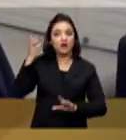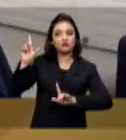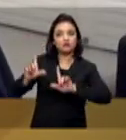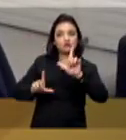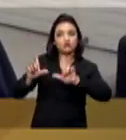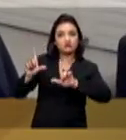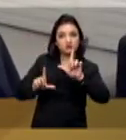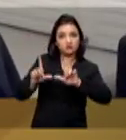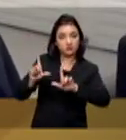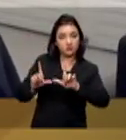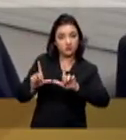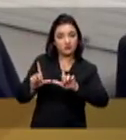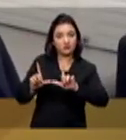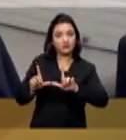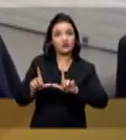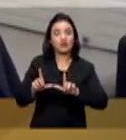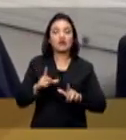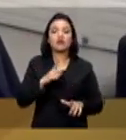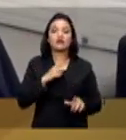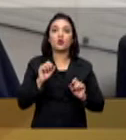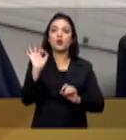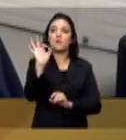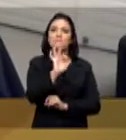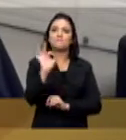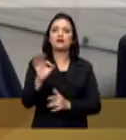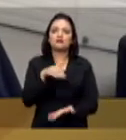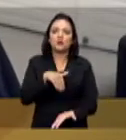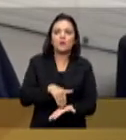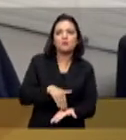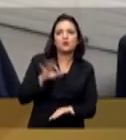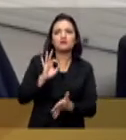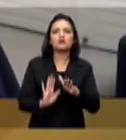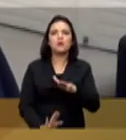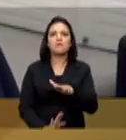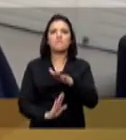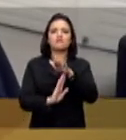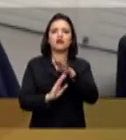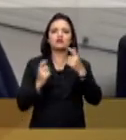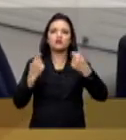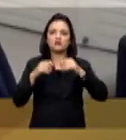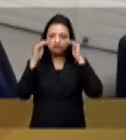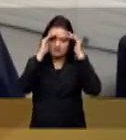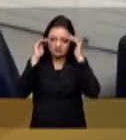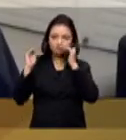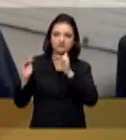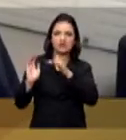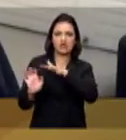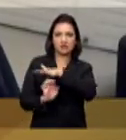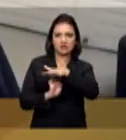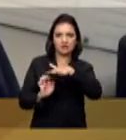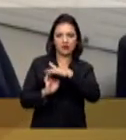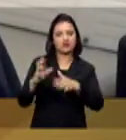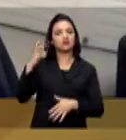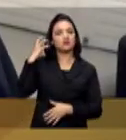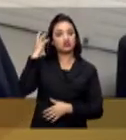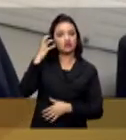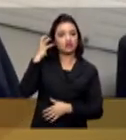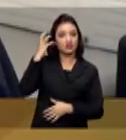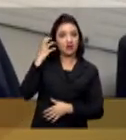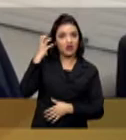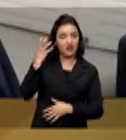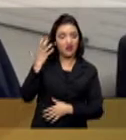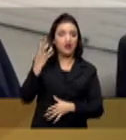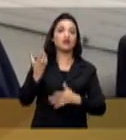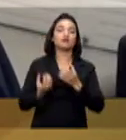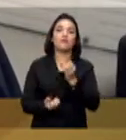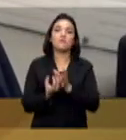comercial, que fixa percentuais mínimos e máximos a serem observados pelas emissoras de rádio na produção